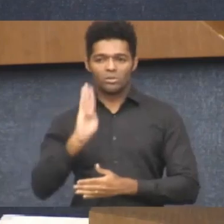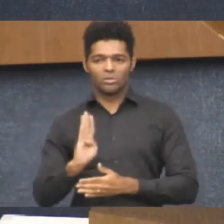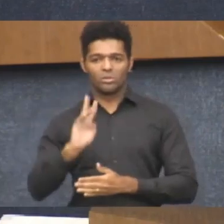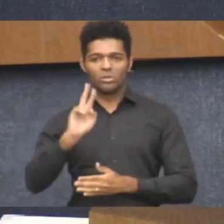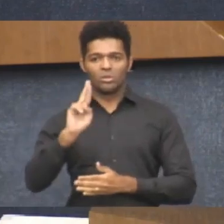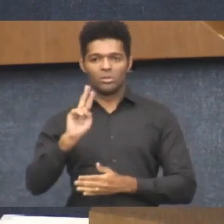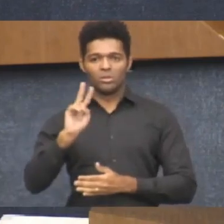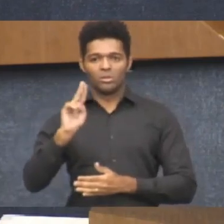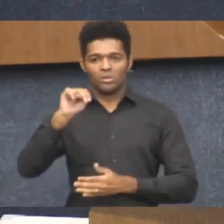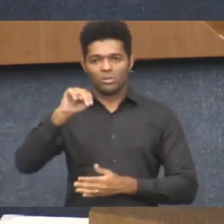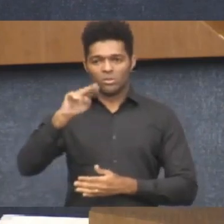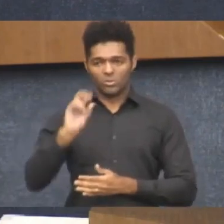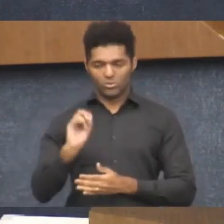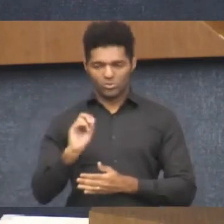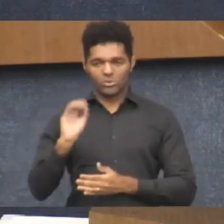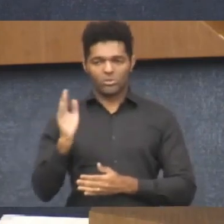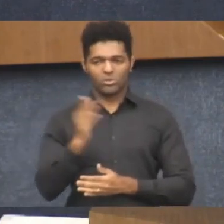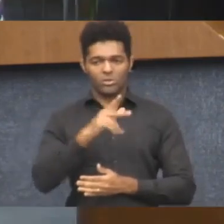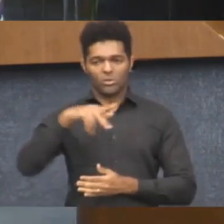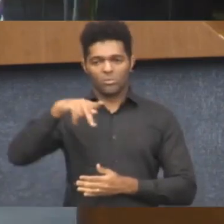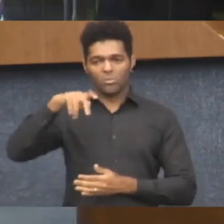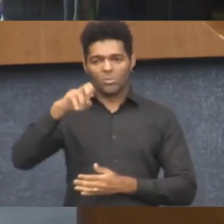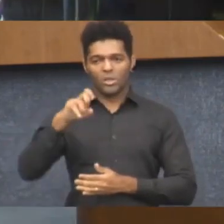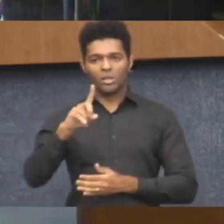Bruno Pedralva.